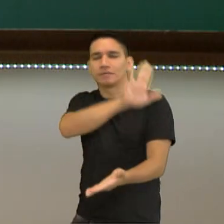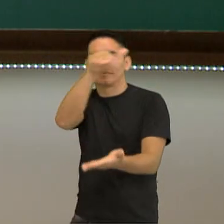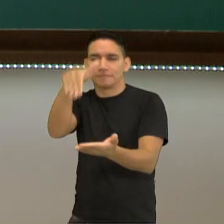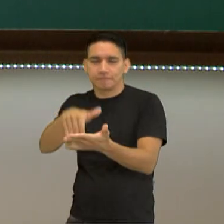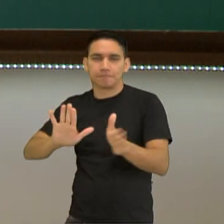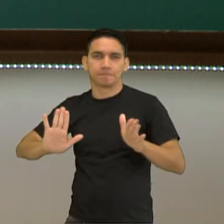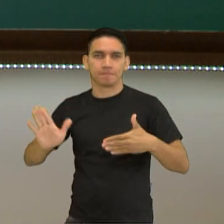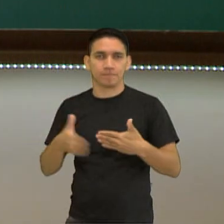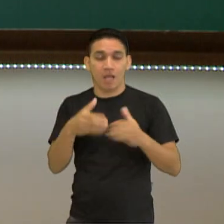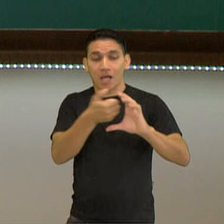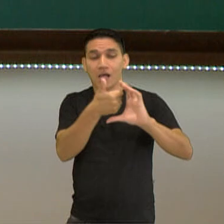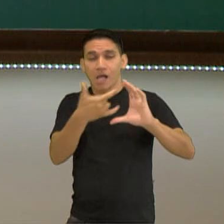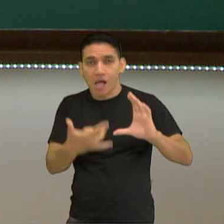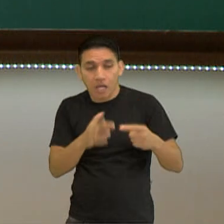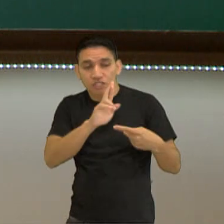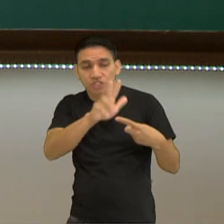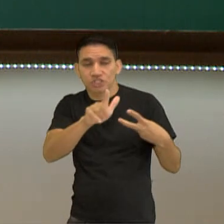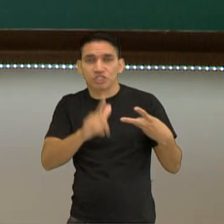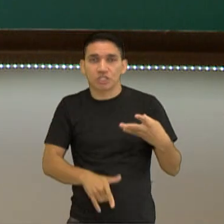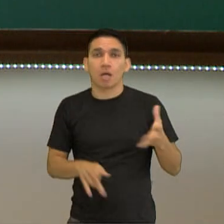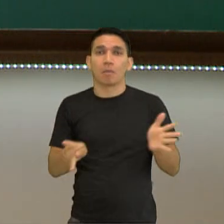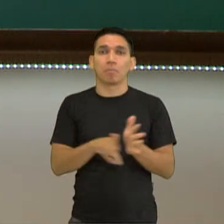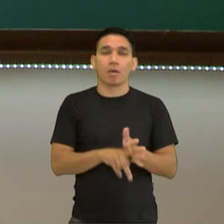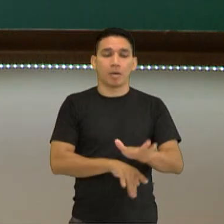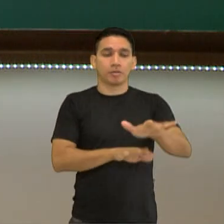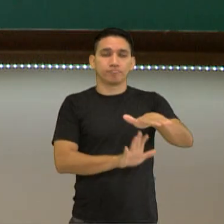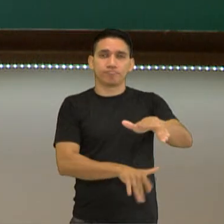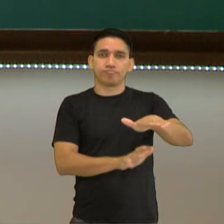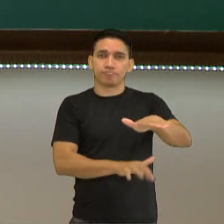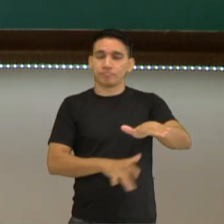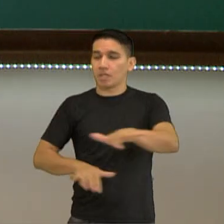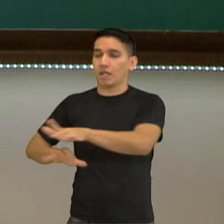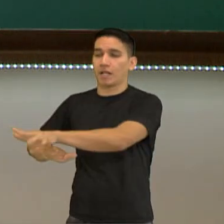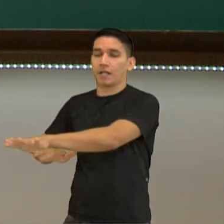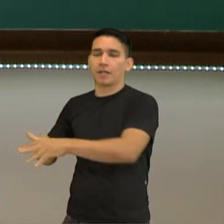final da diferenciação do piano do teclado. Espero que vocês tenham